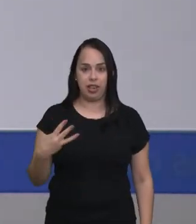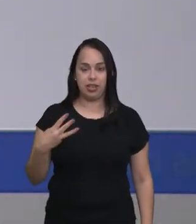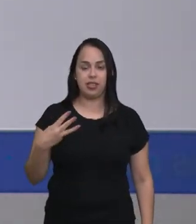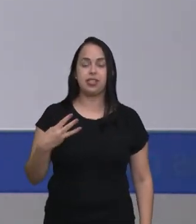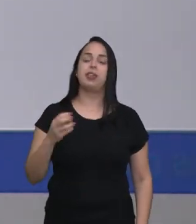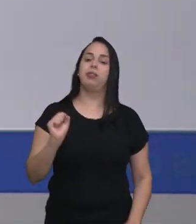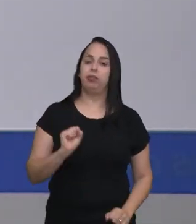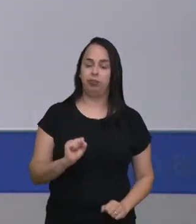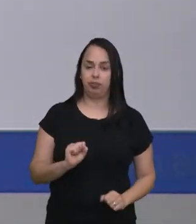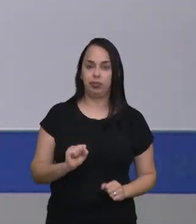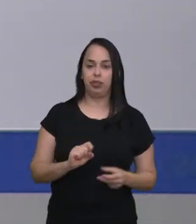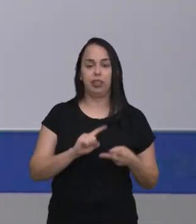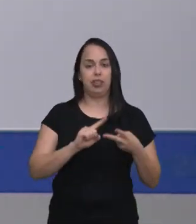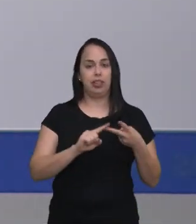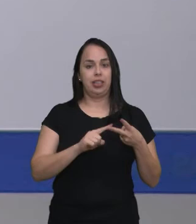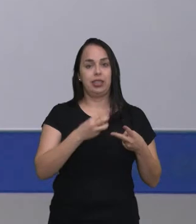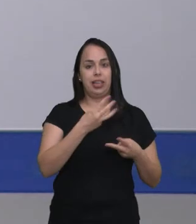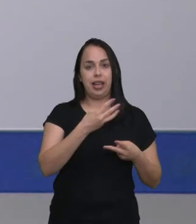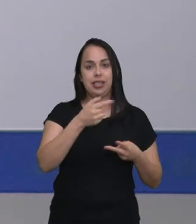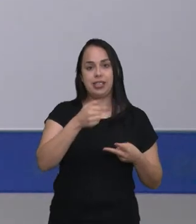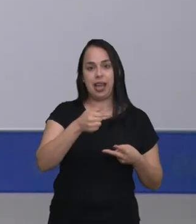5573-2020,